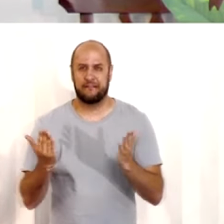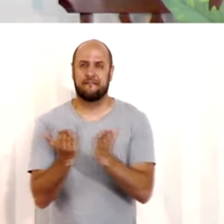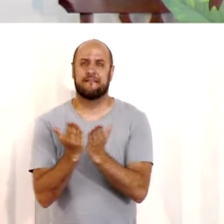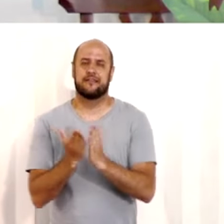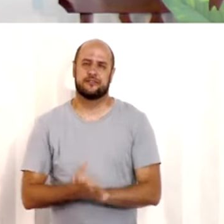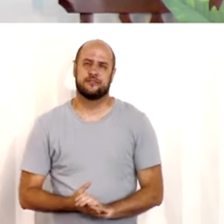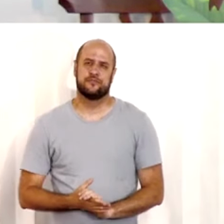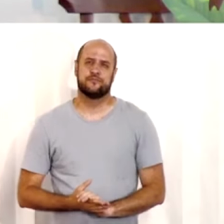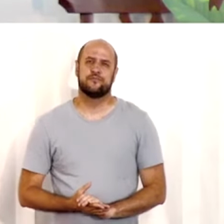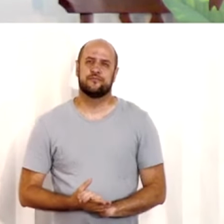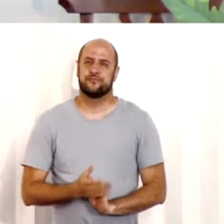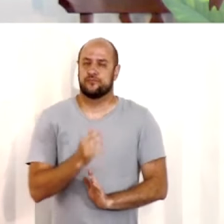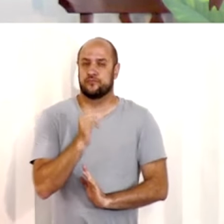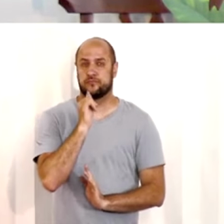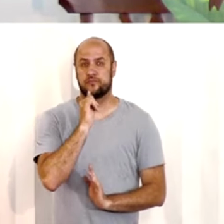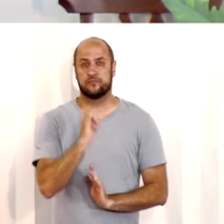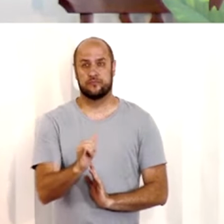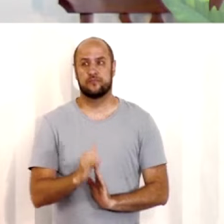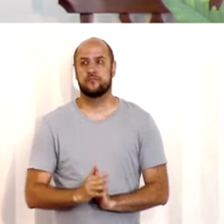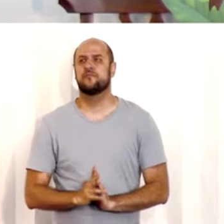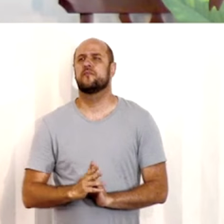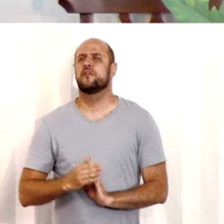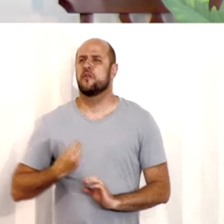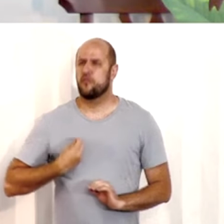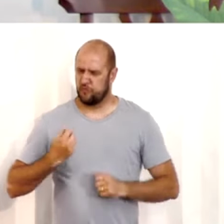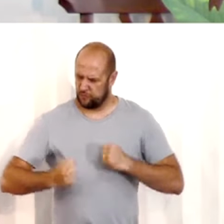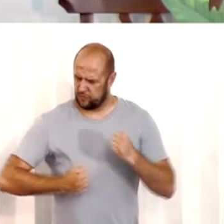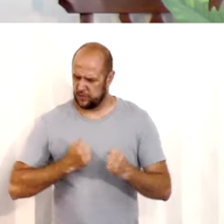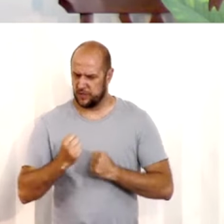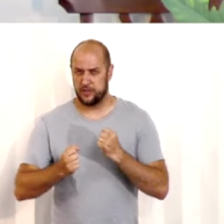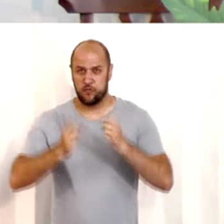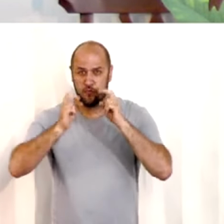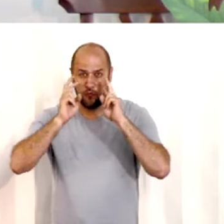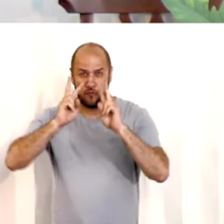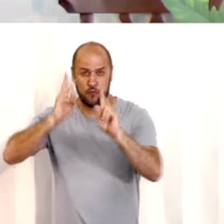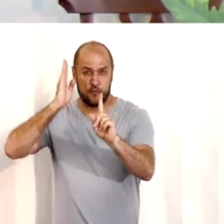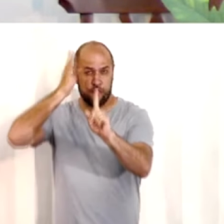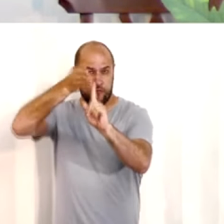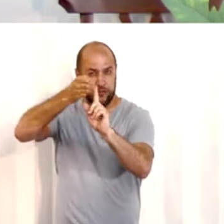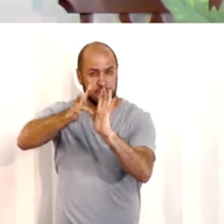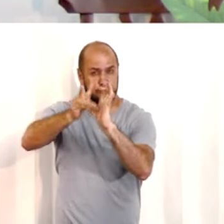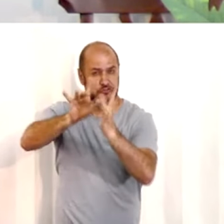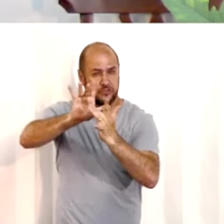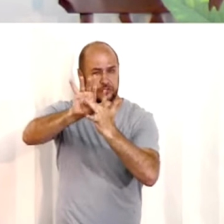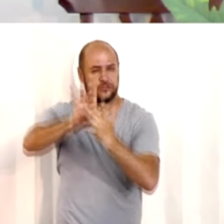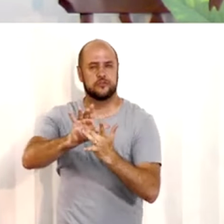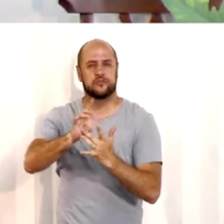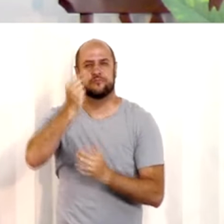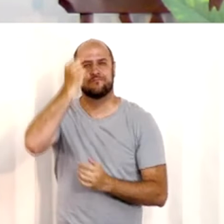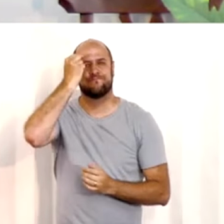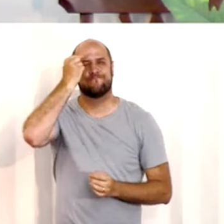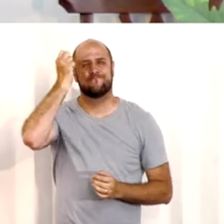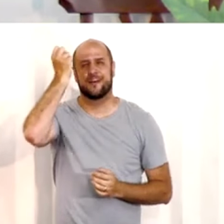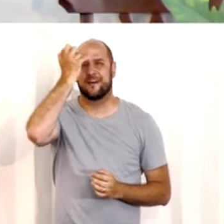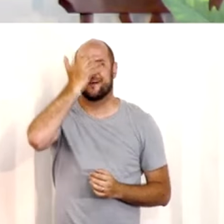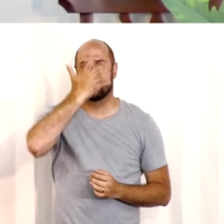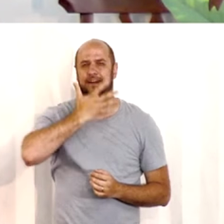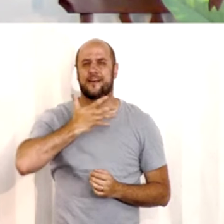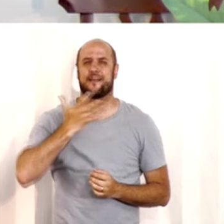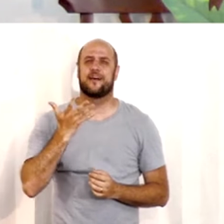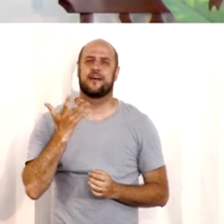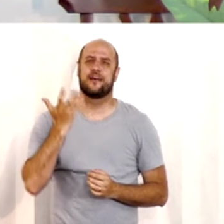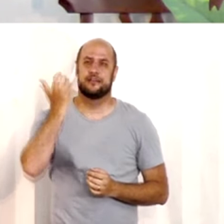quero falar sobre correr com perseverança, olhar firmemente para Jesus e considerar a graça. Três